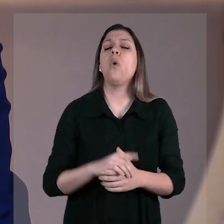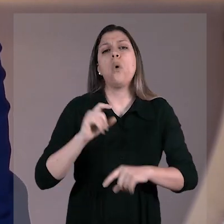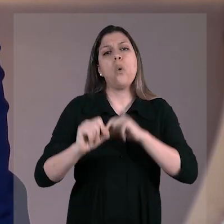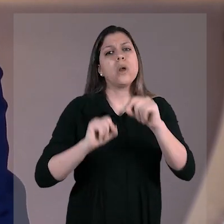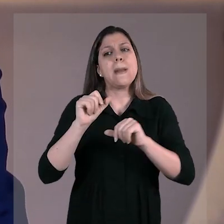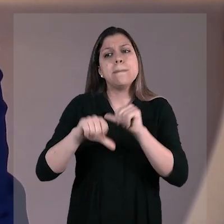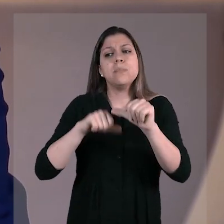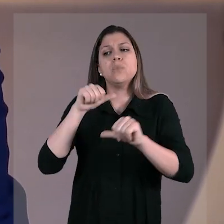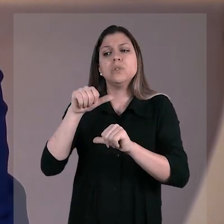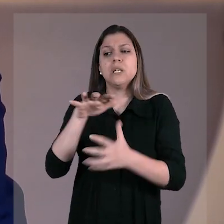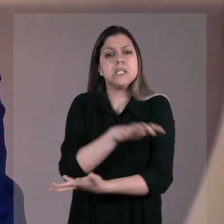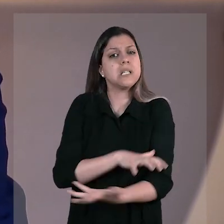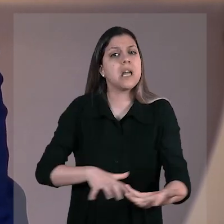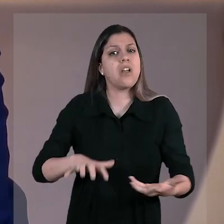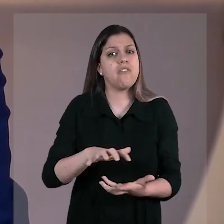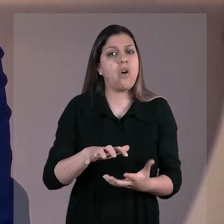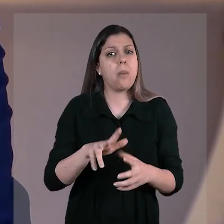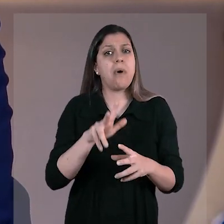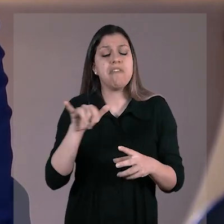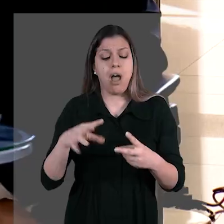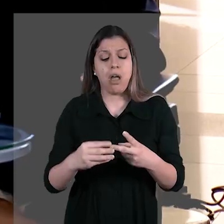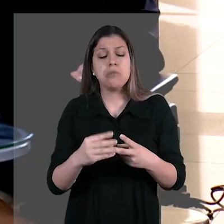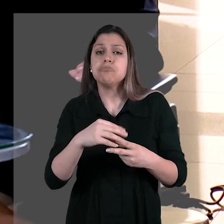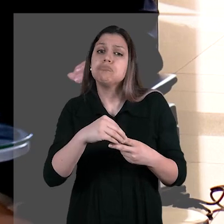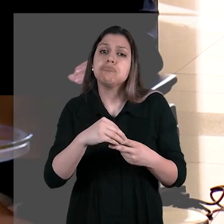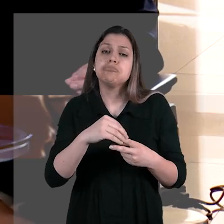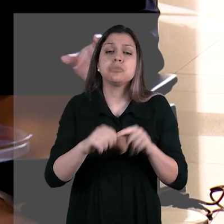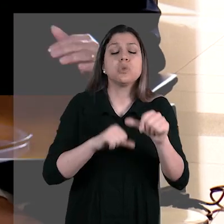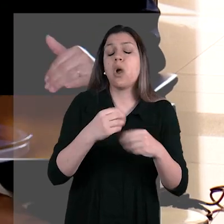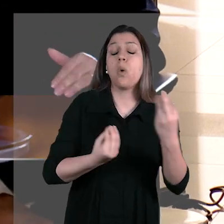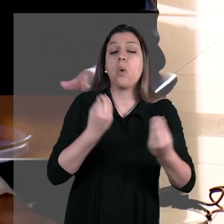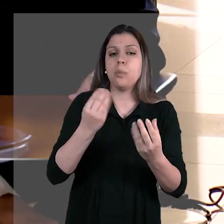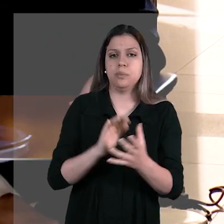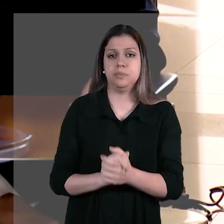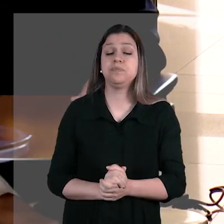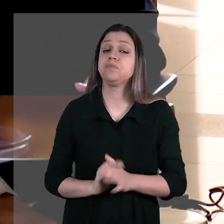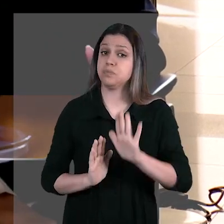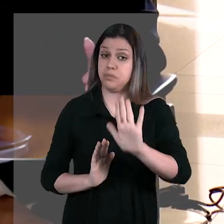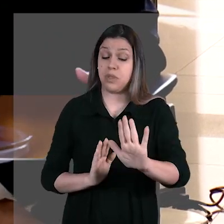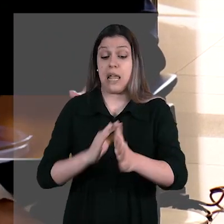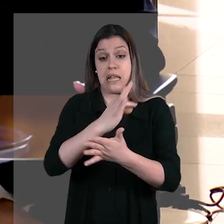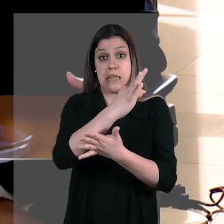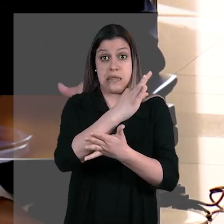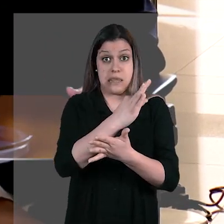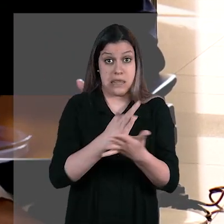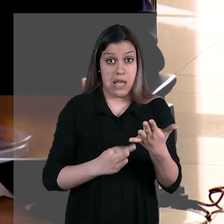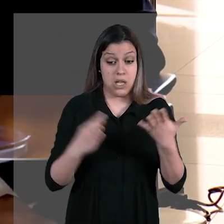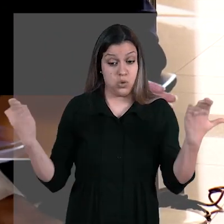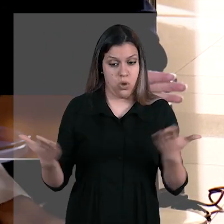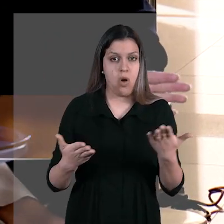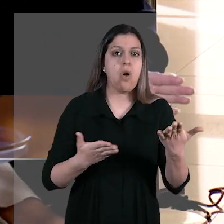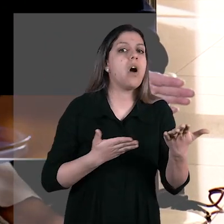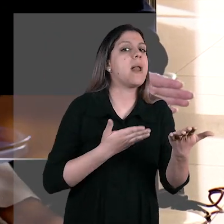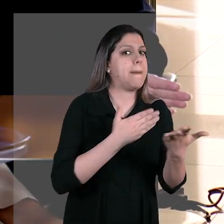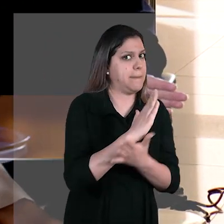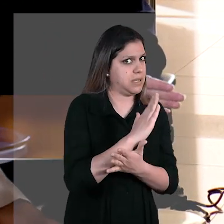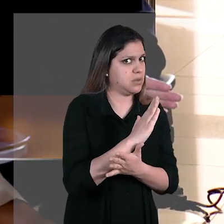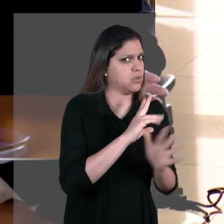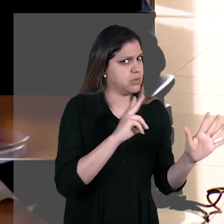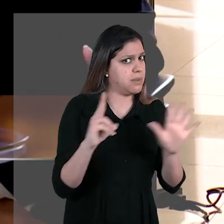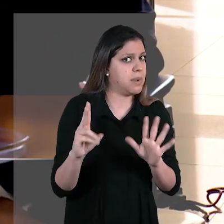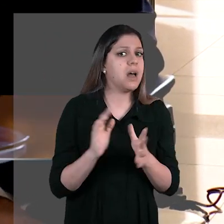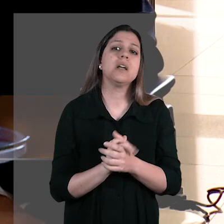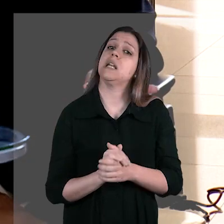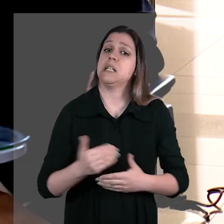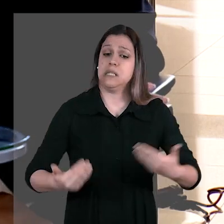que a reforma vai trazer para essa diferença? Vai unificar? Como que vai ficar? Então, nesse texto que passou agora na última semana,